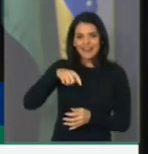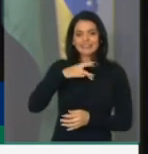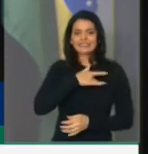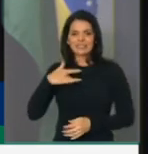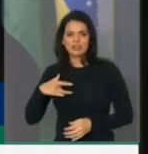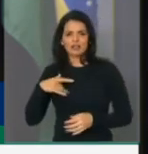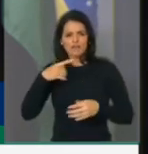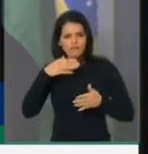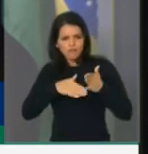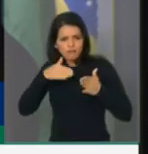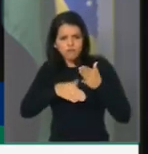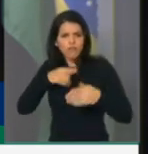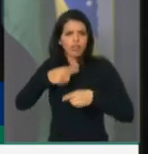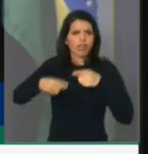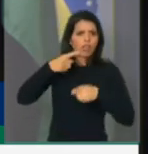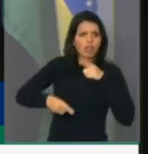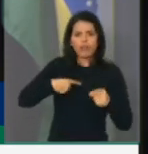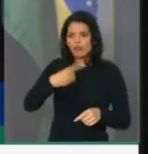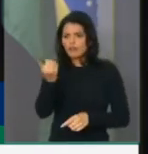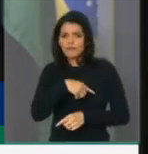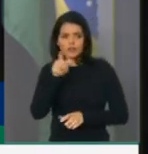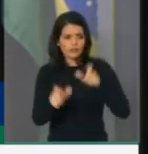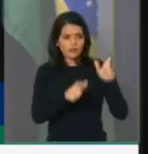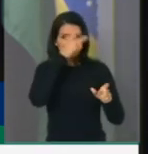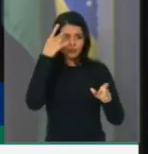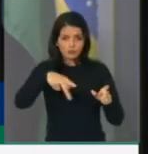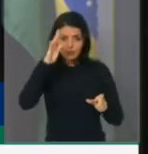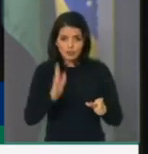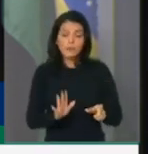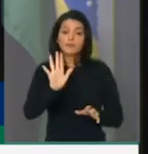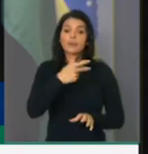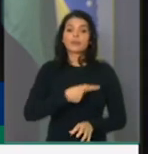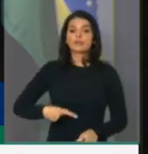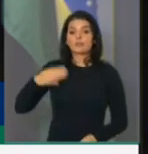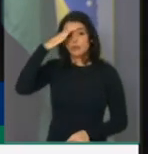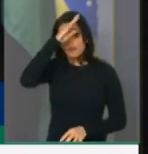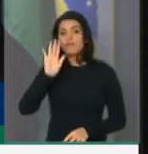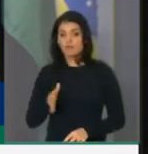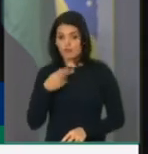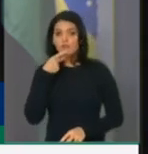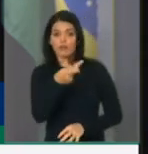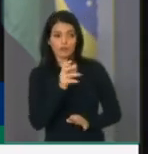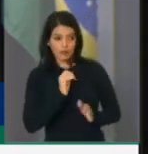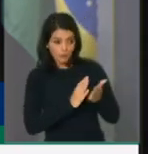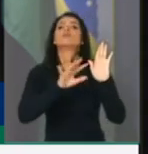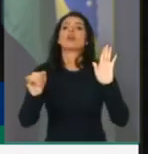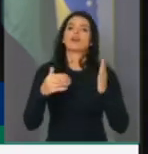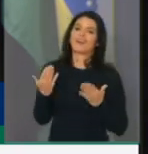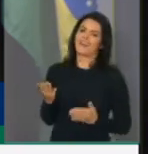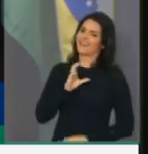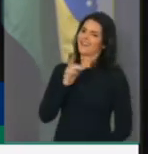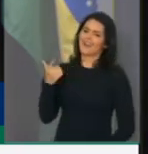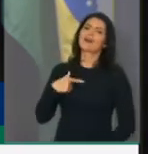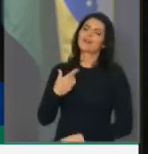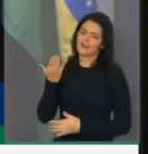diversas limitações a locomoção do indivíduo no Brasil e o presidente bolsonaro também já disse que se aprovado irá vetar